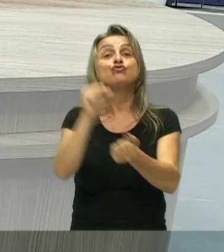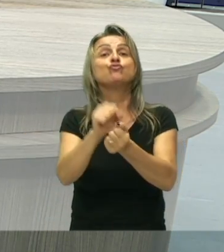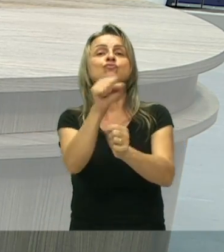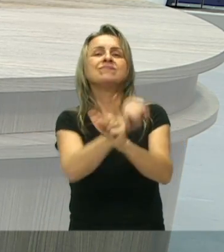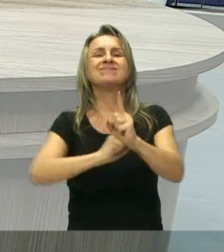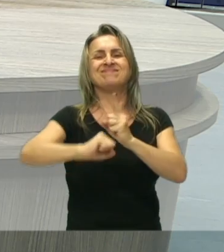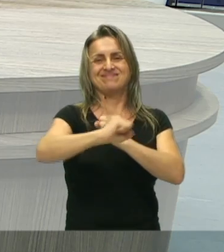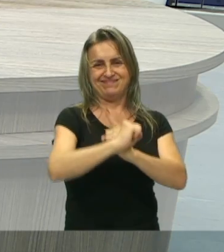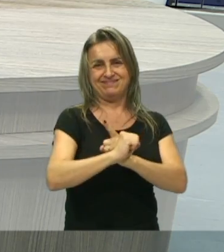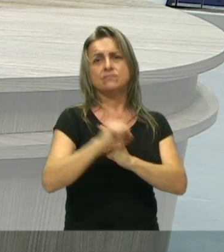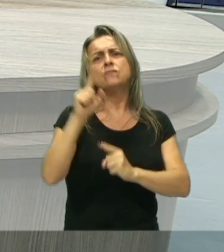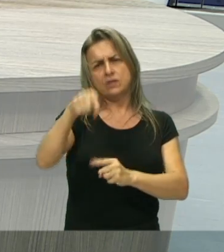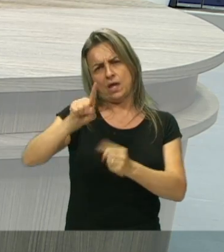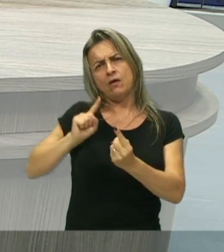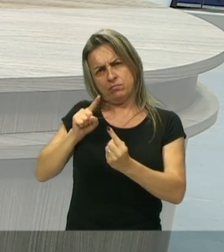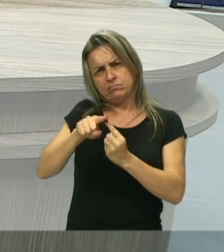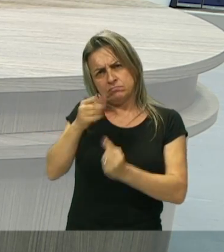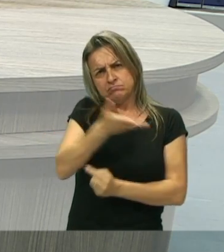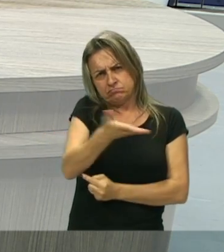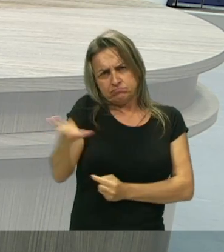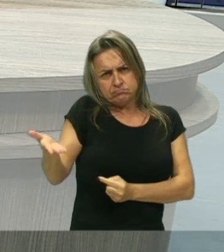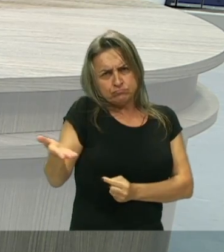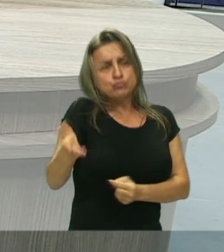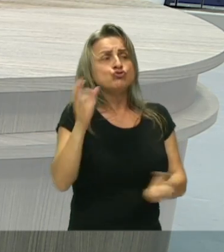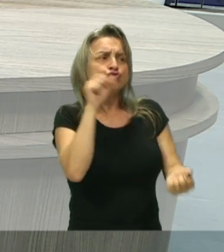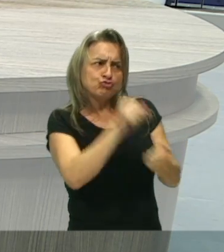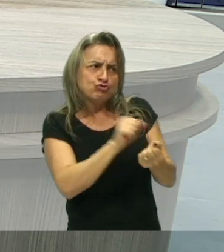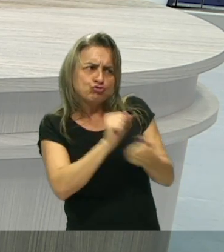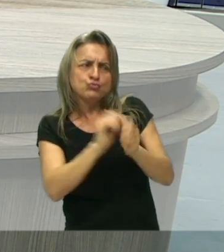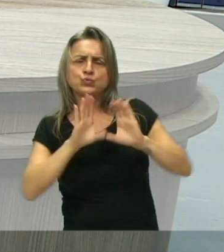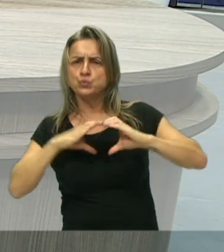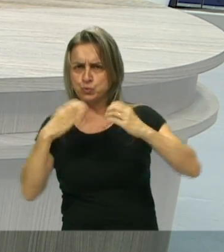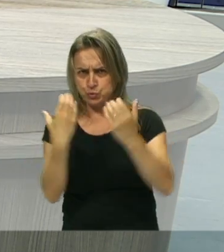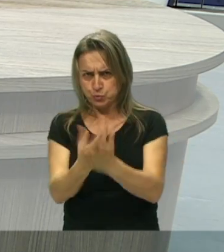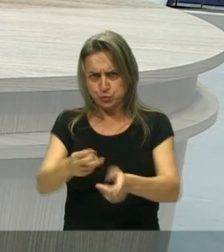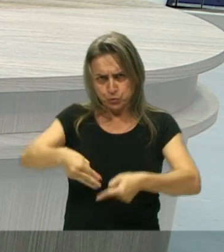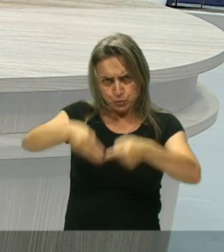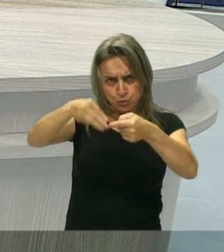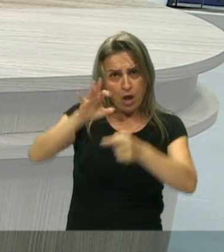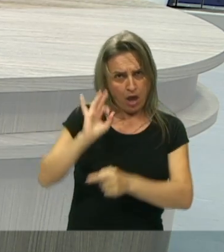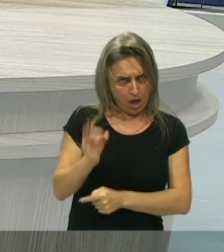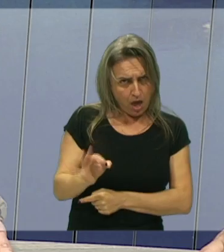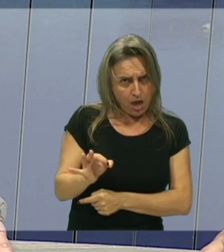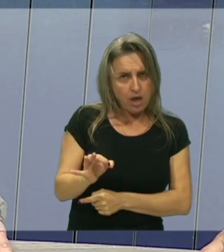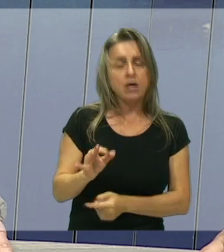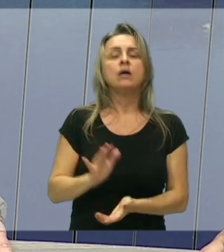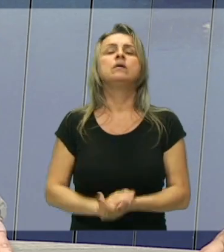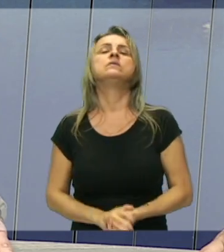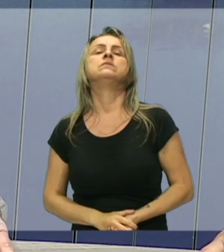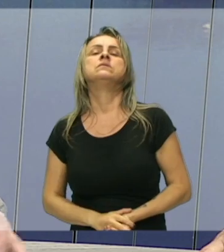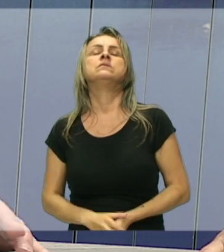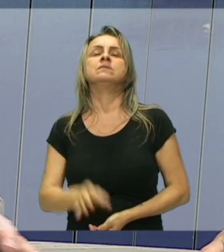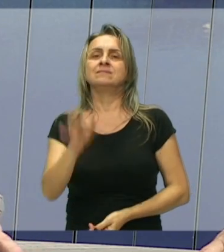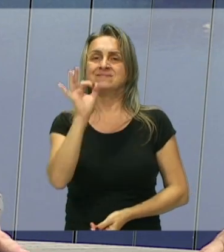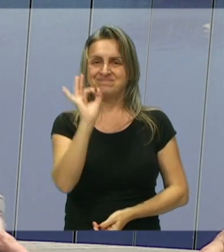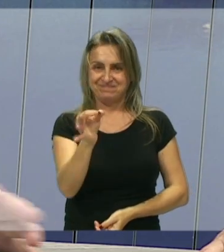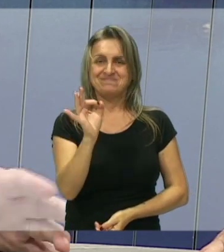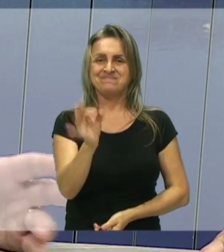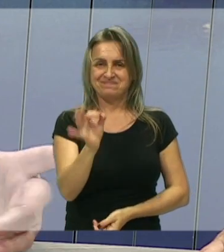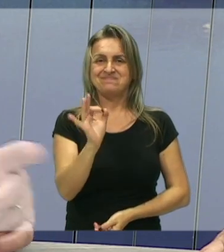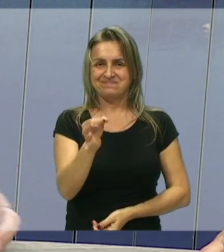e depois, mais tarde, com a conferência municipal. E é sempre bom lembrar assim, que